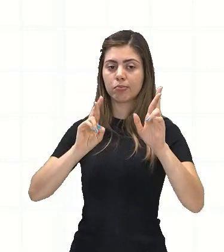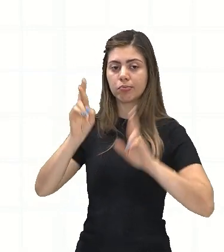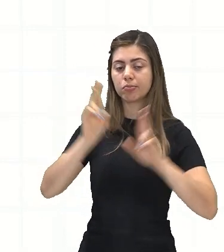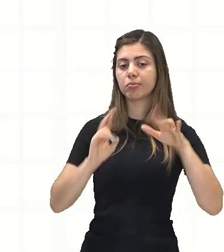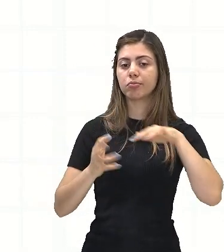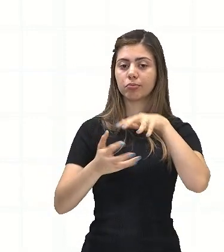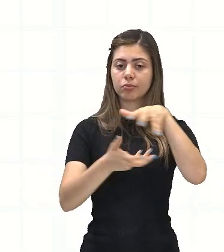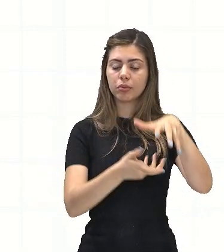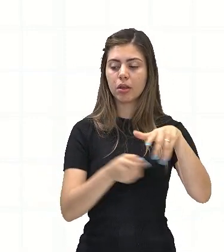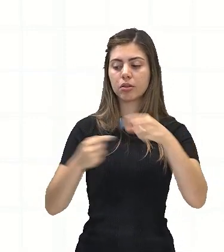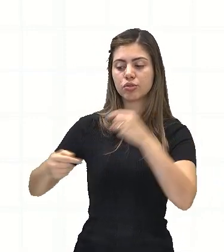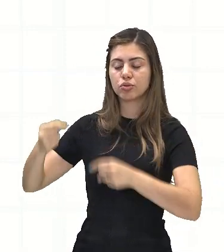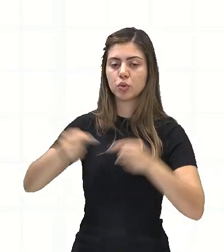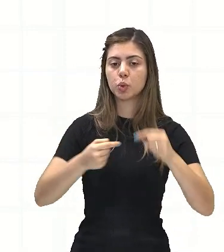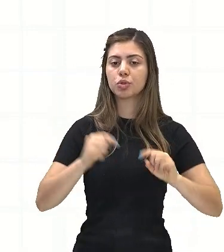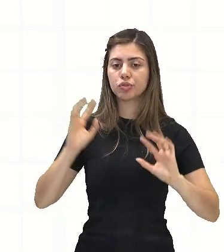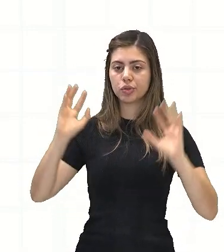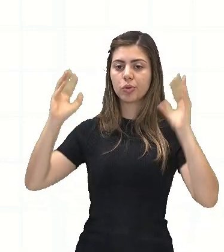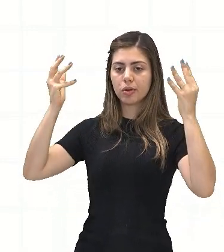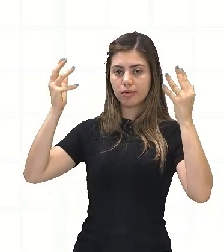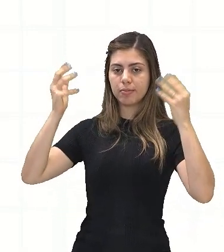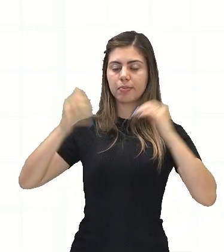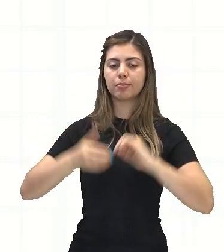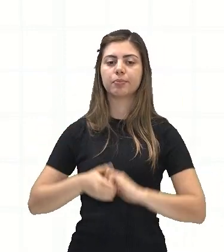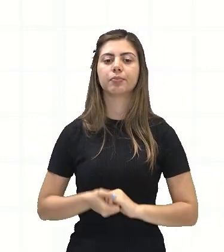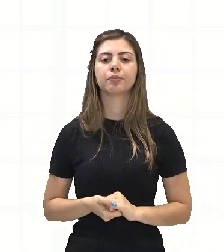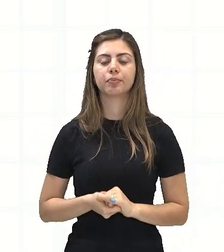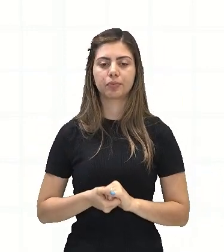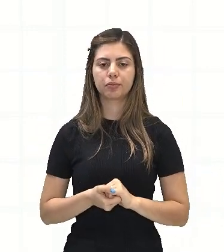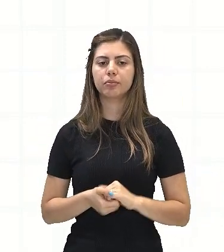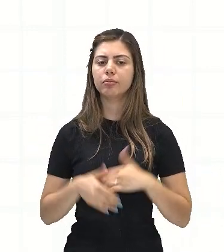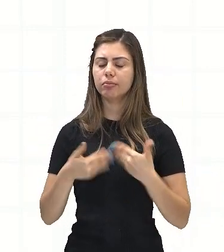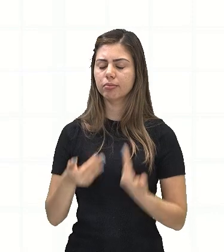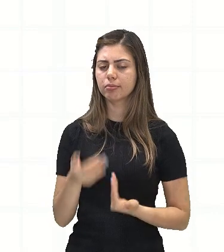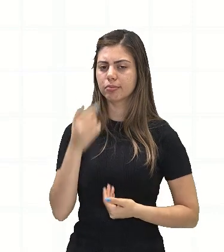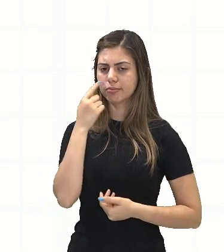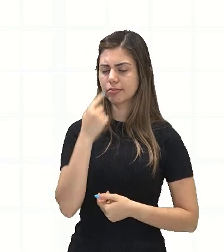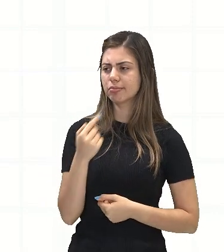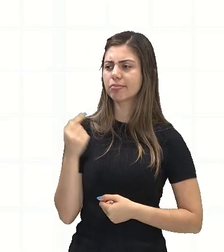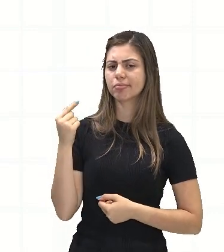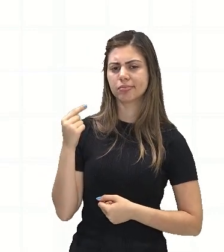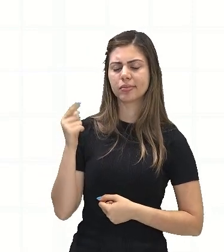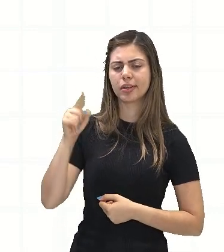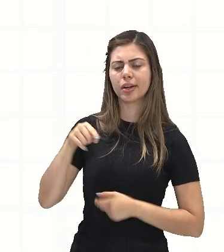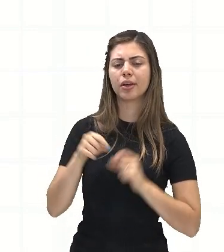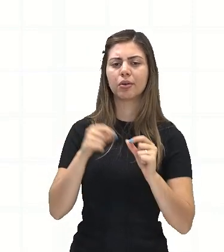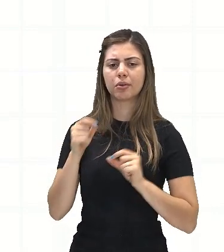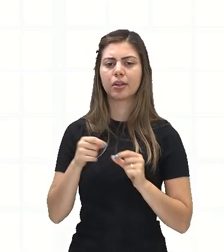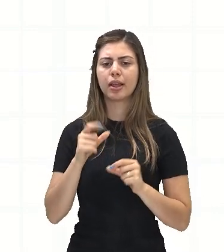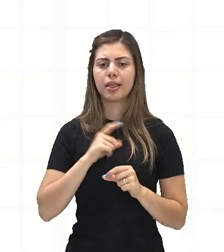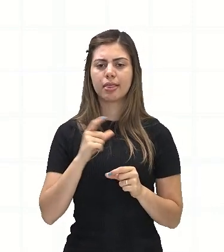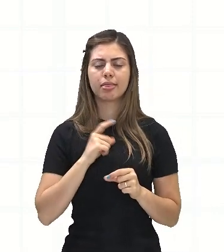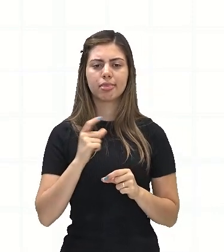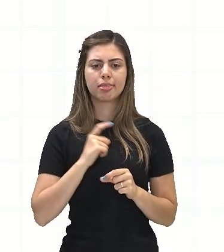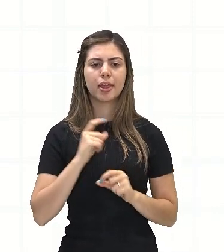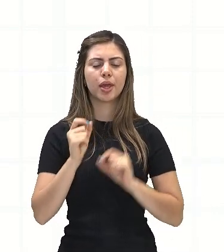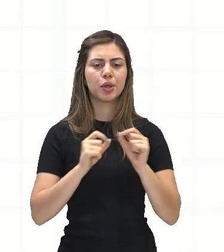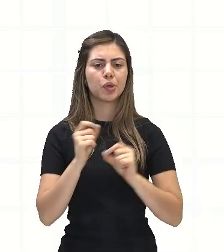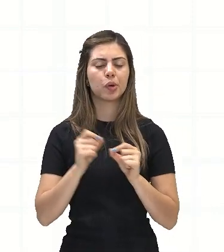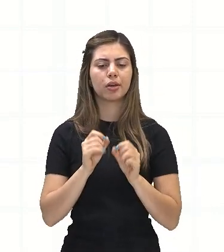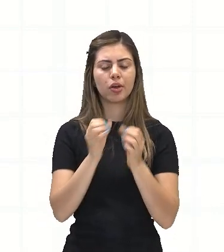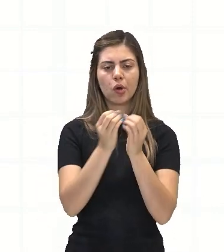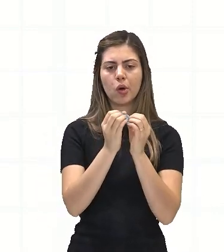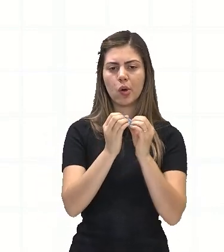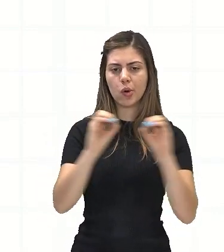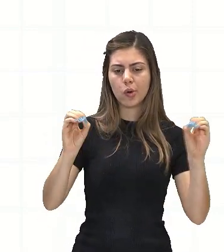as questões climáticas. Bom, aqui a gente tem, aqui trata-se de um período composto, tá? Por enquanto estamos tratando só